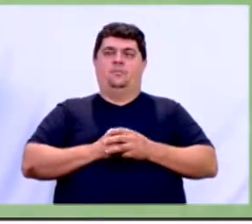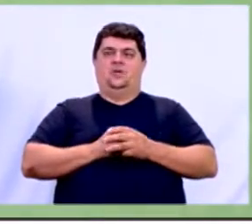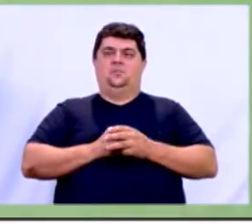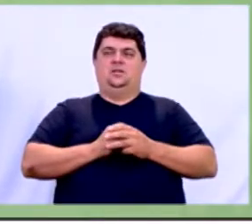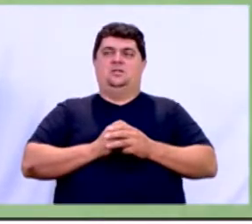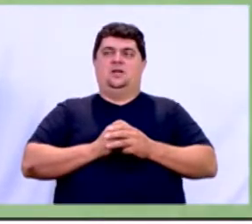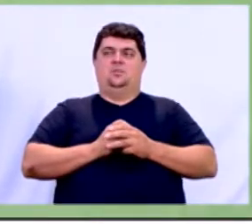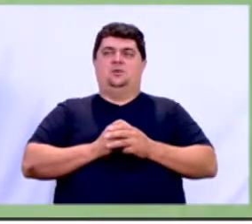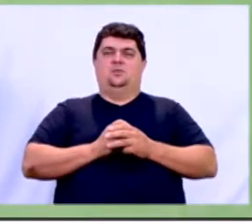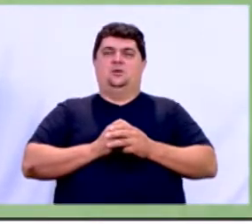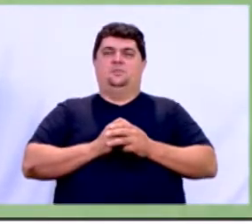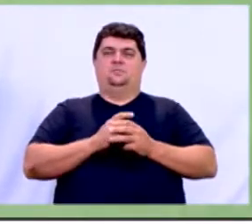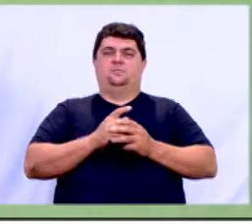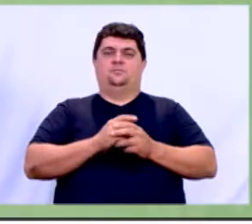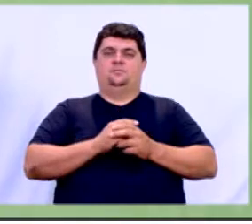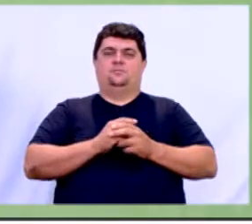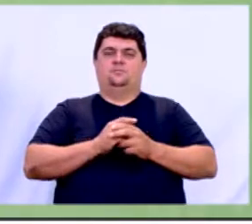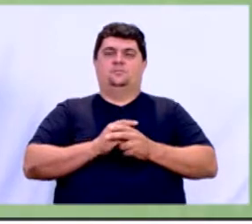lá.